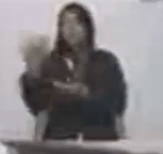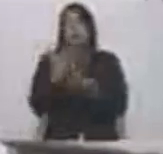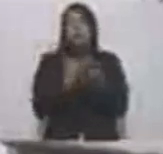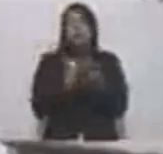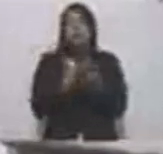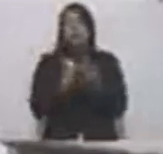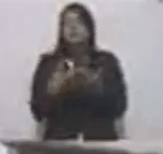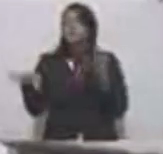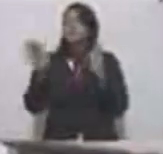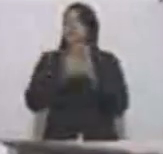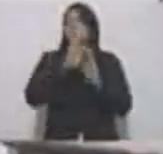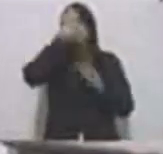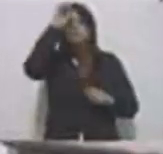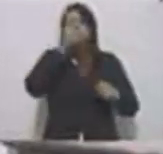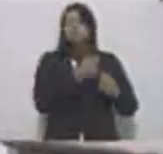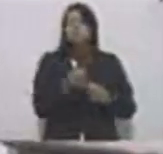lá por último na corporação.